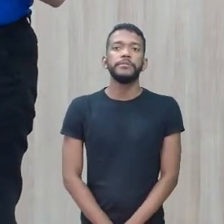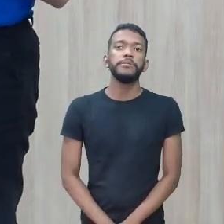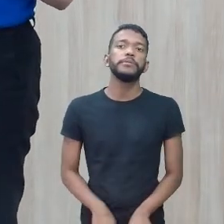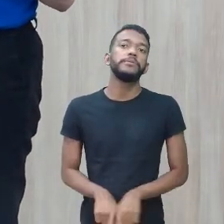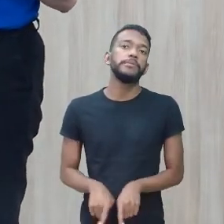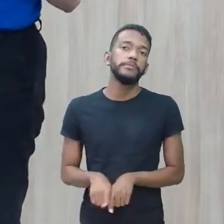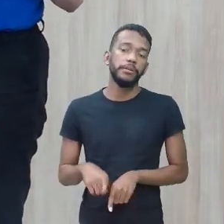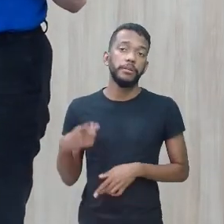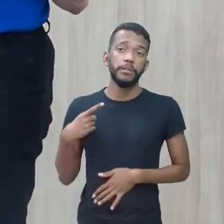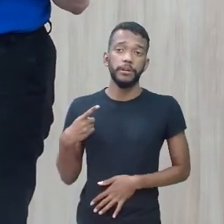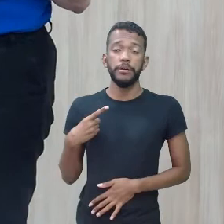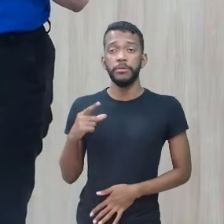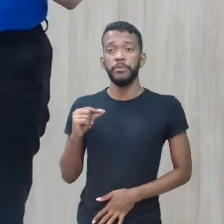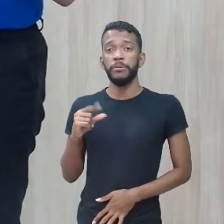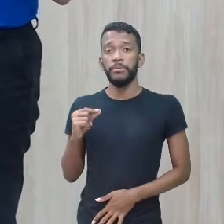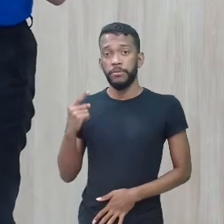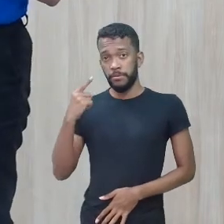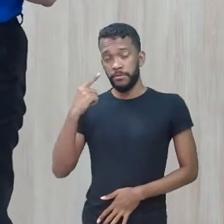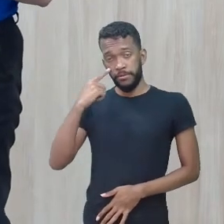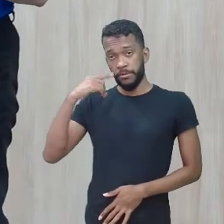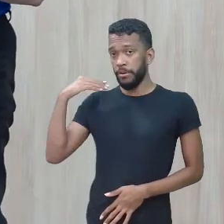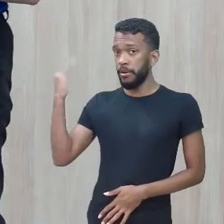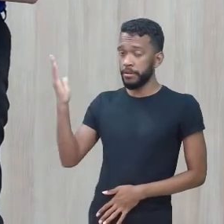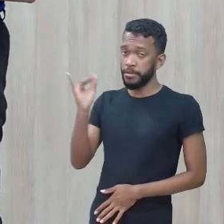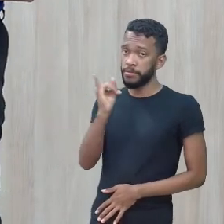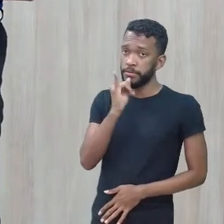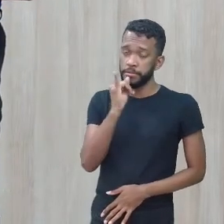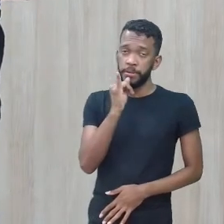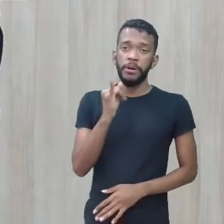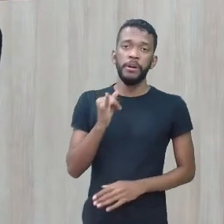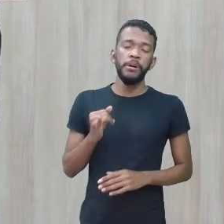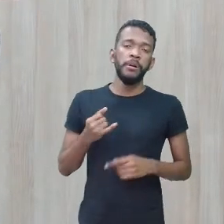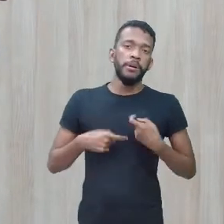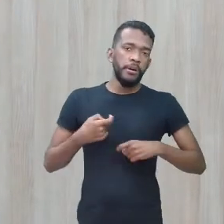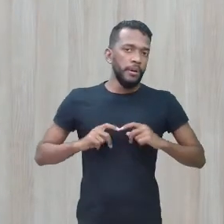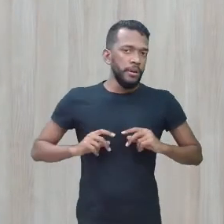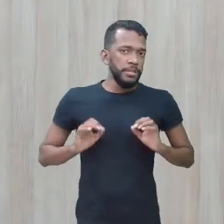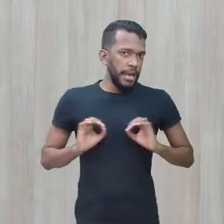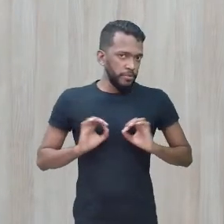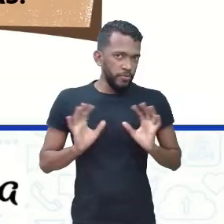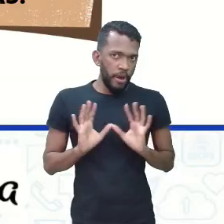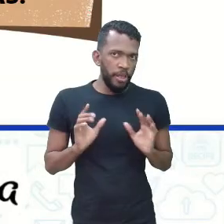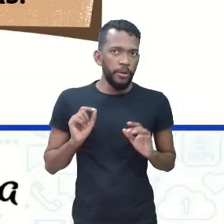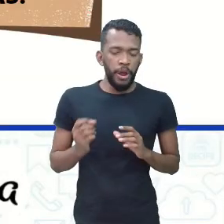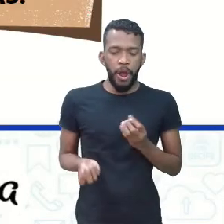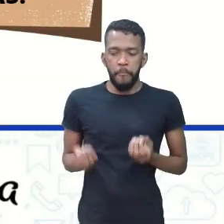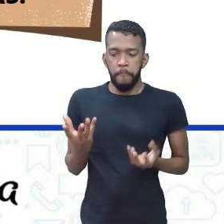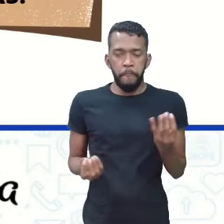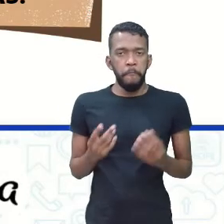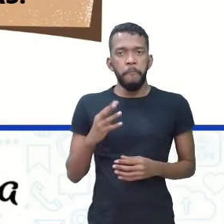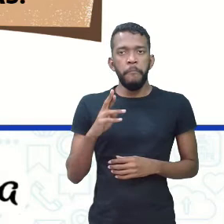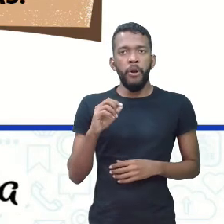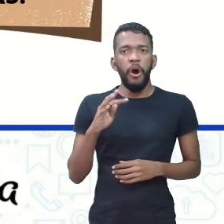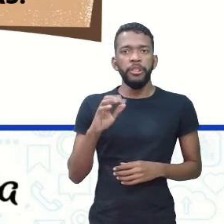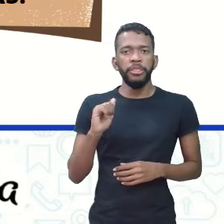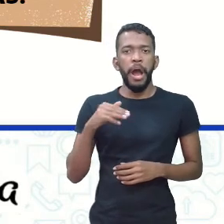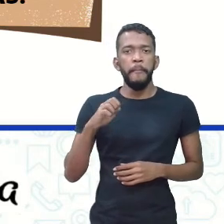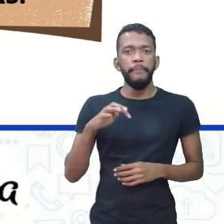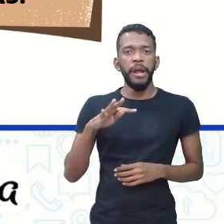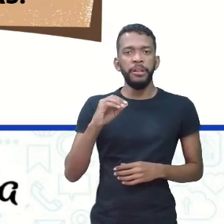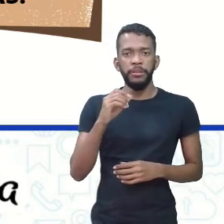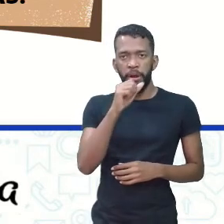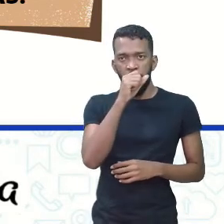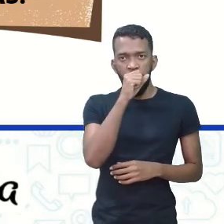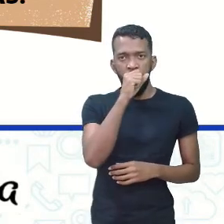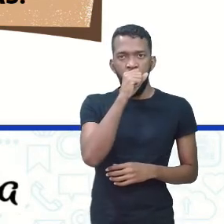Outro exemplo de reprodução assexuada, por brotamento, que é também chamado